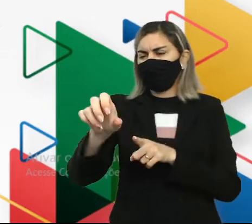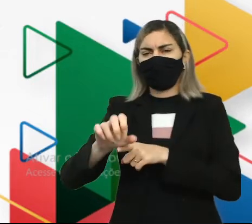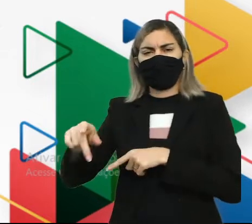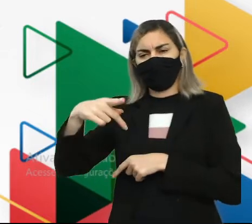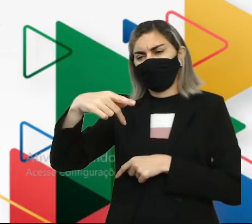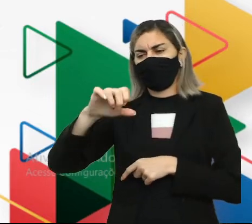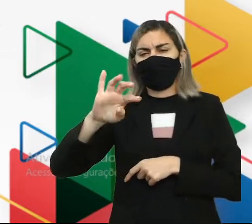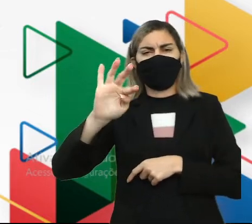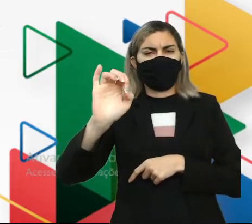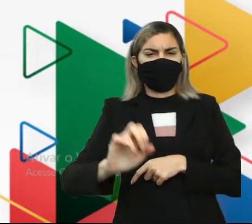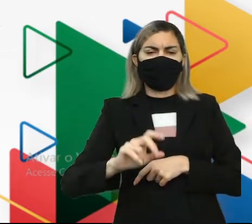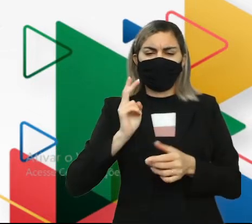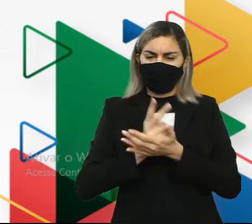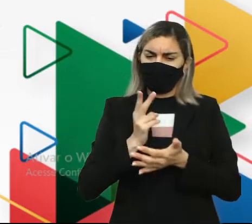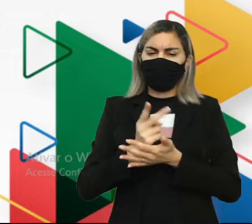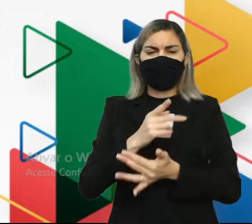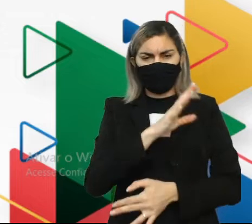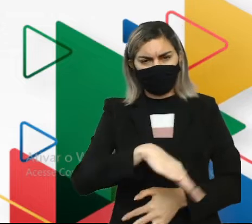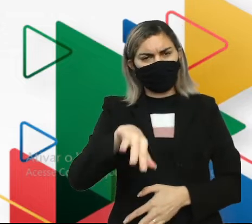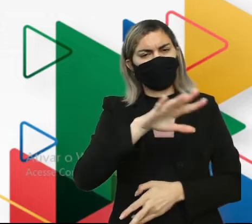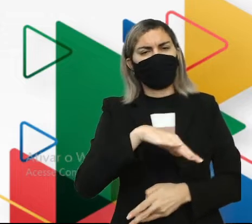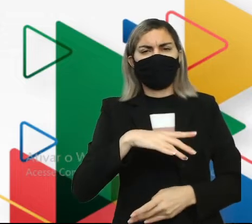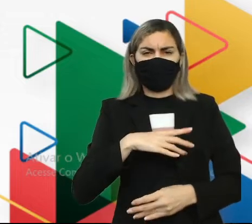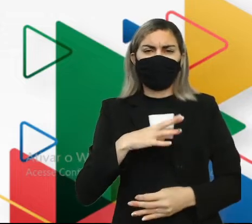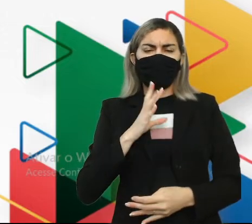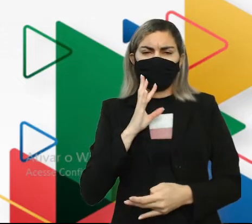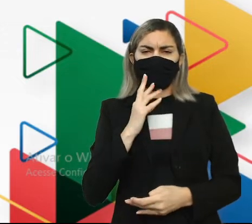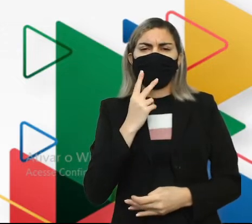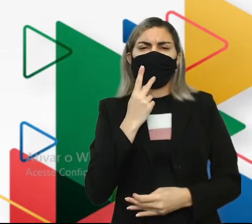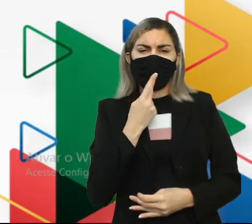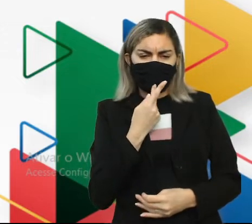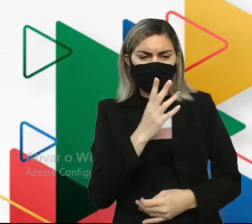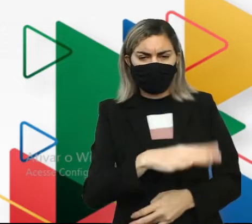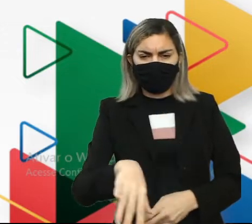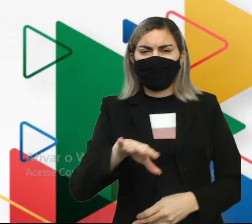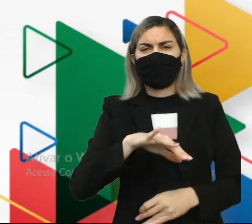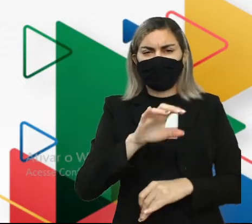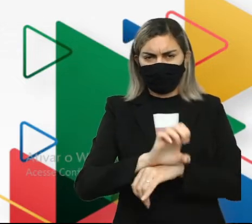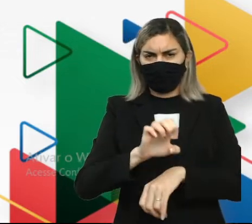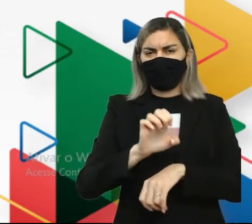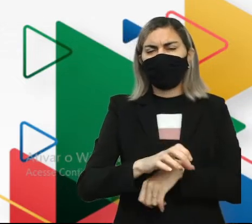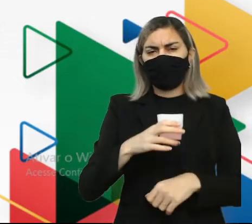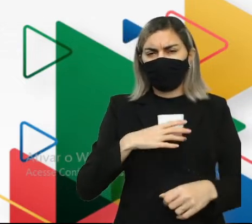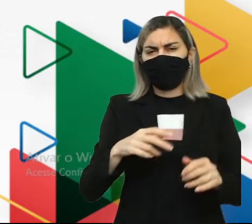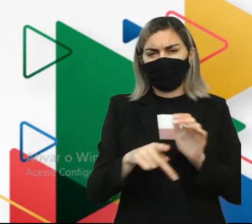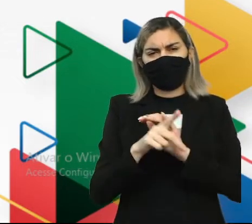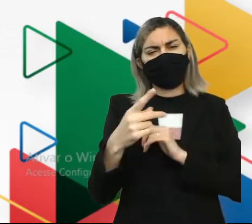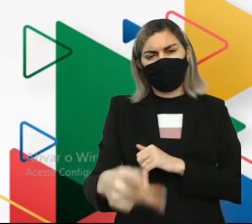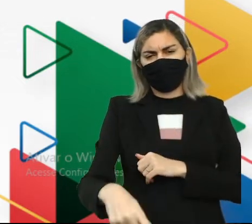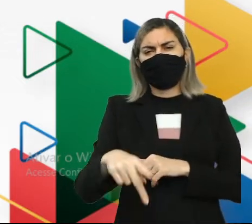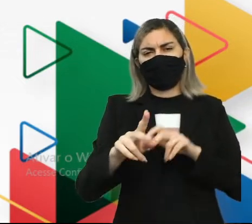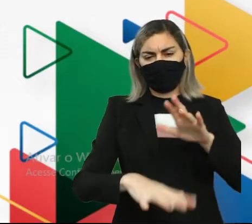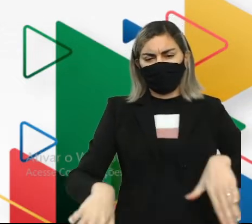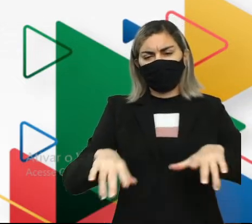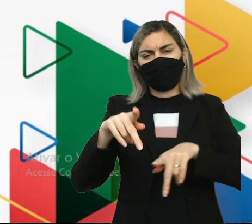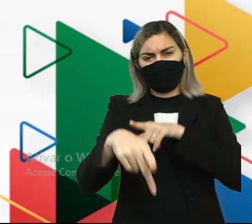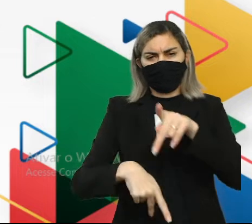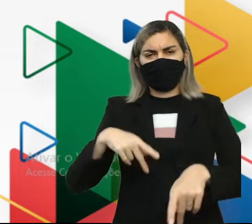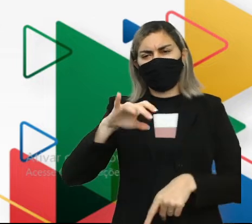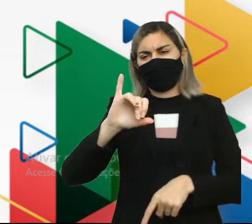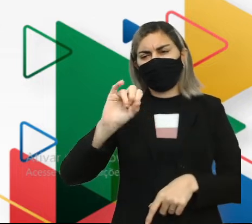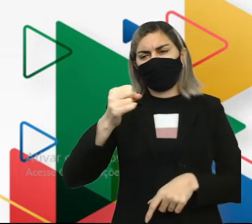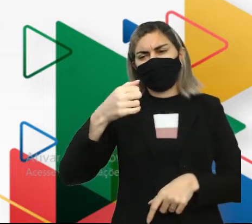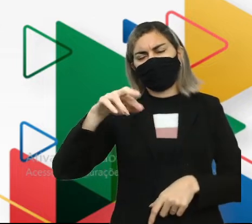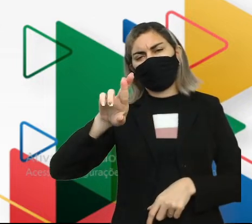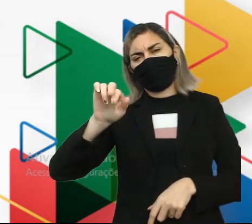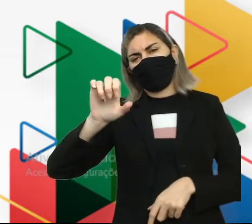estes que agora continuam lá a ocupar, e reconhecer esse Estado como sendo o Estado de fato do povo